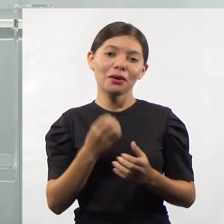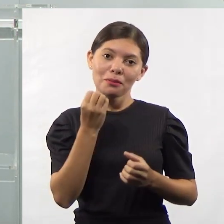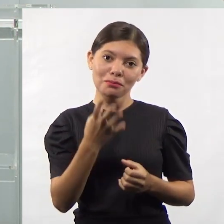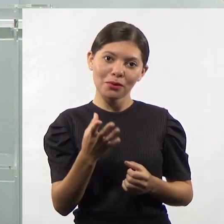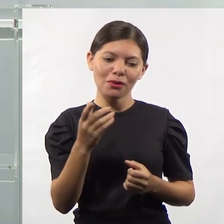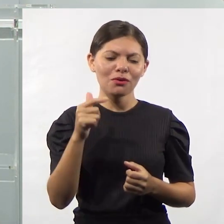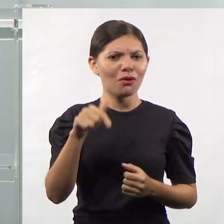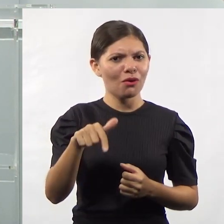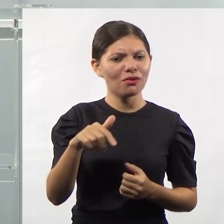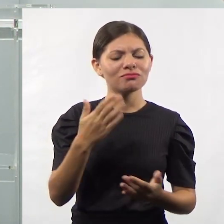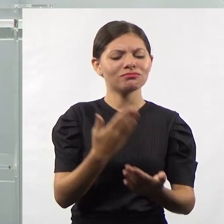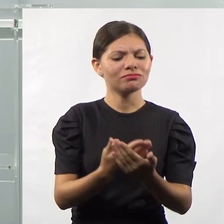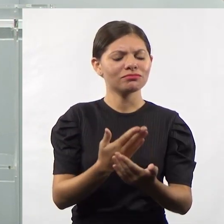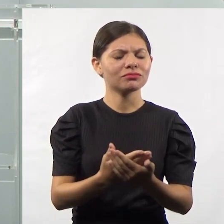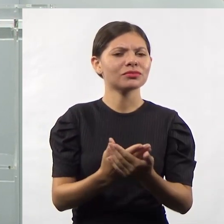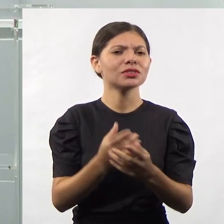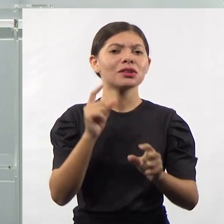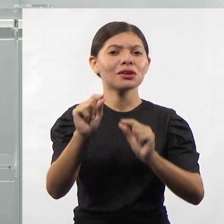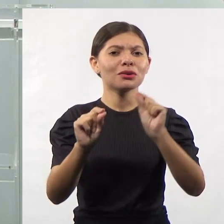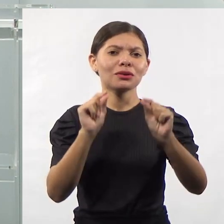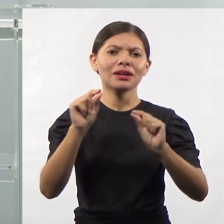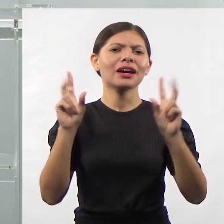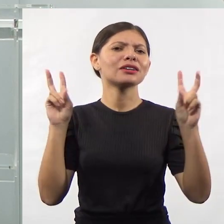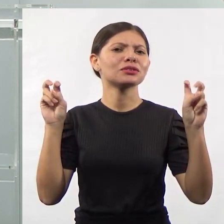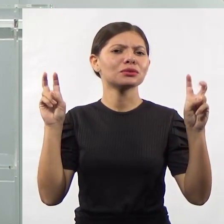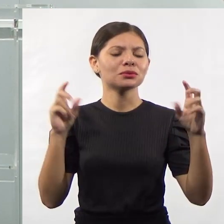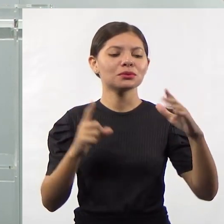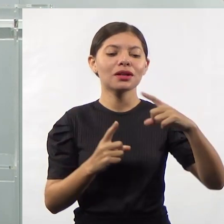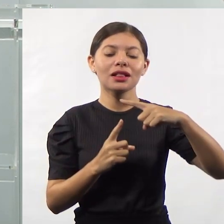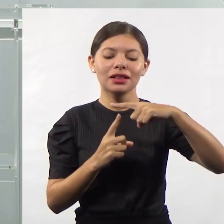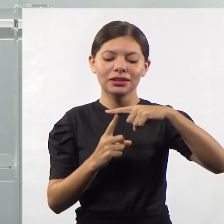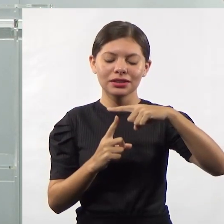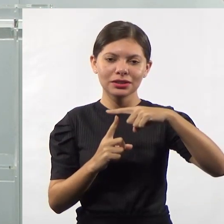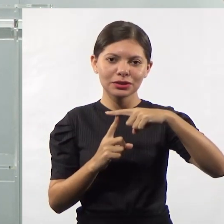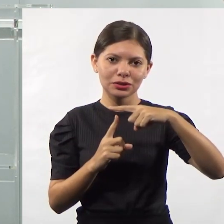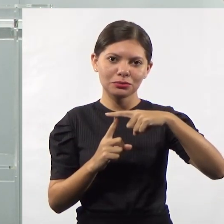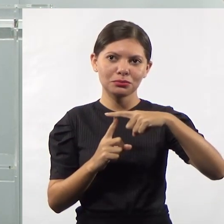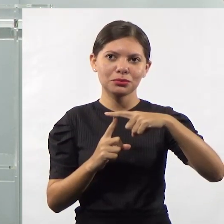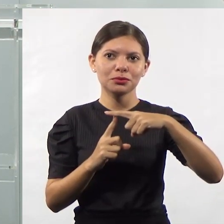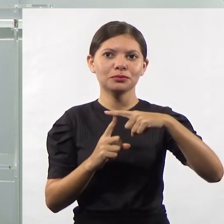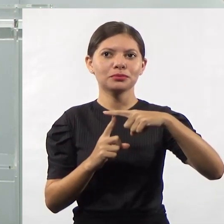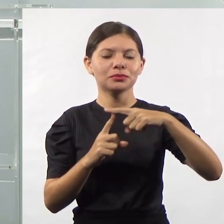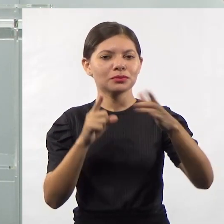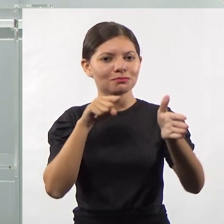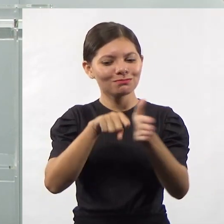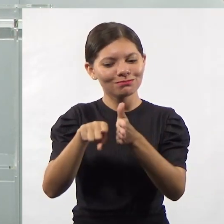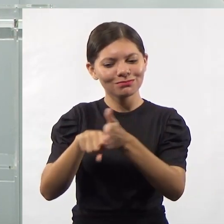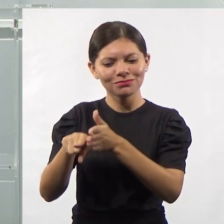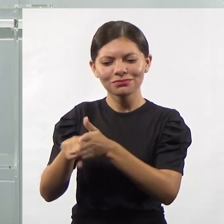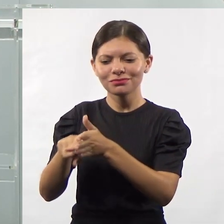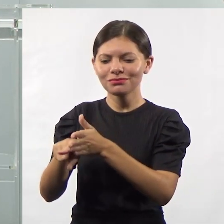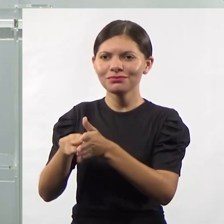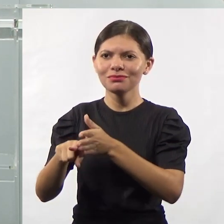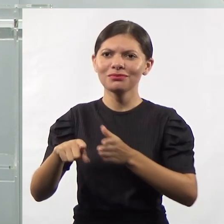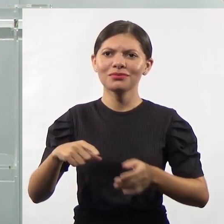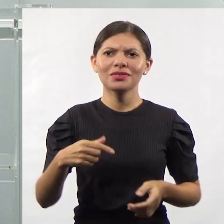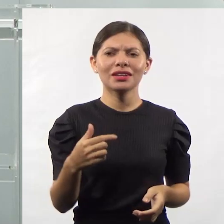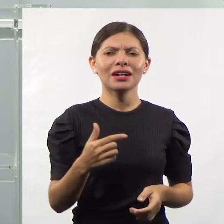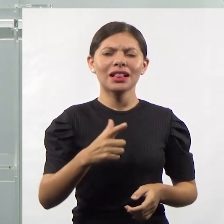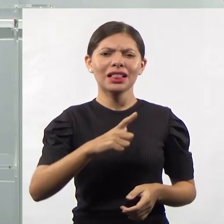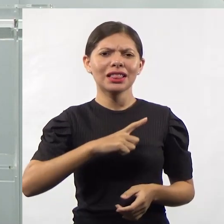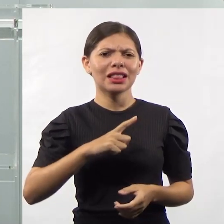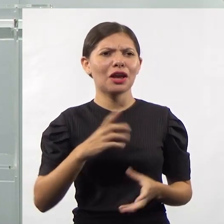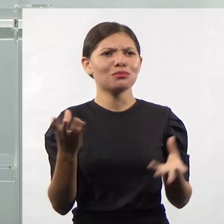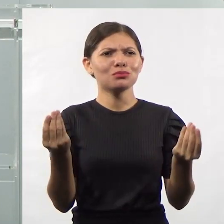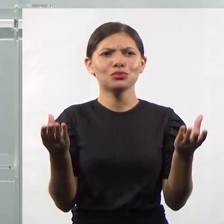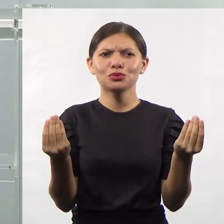Bom, nesse episódio vamos tratar sobre os tipos de pesquisa. Quais são? Existem inúmeros tipos de pesquisa